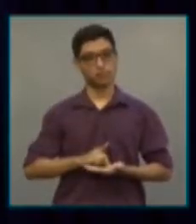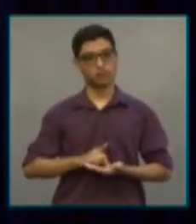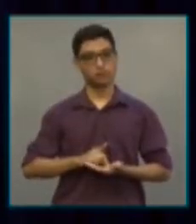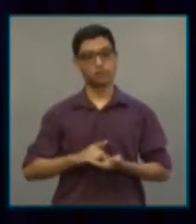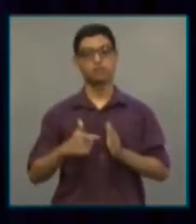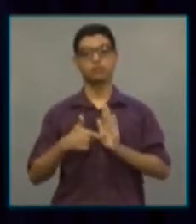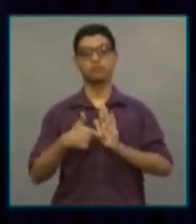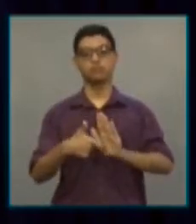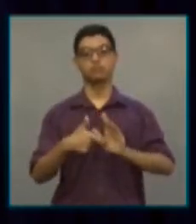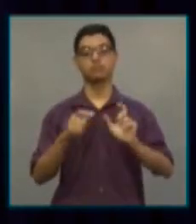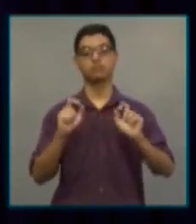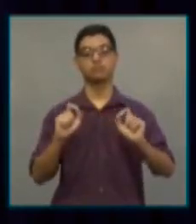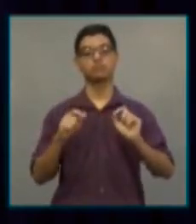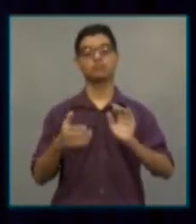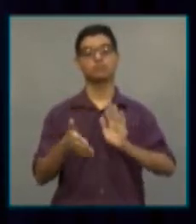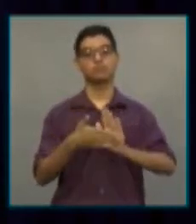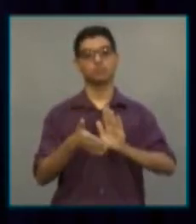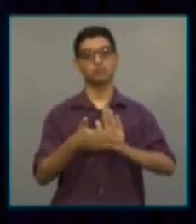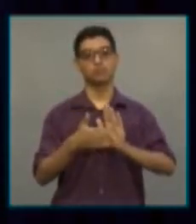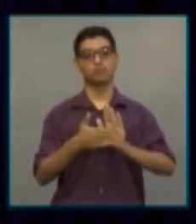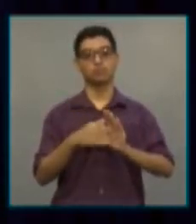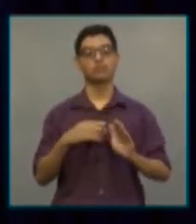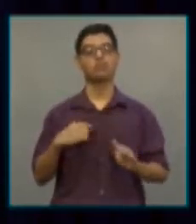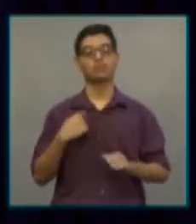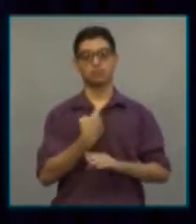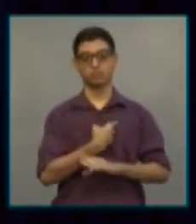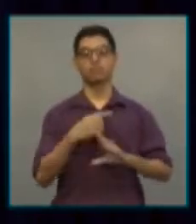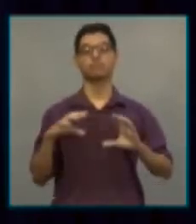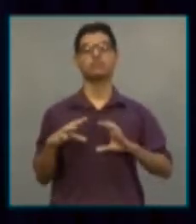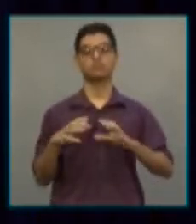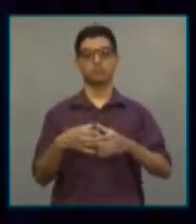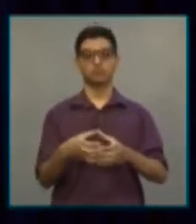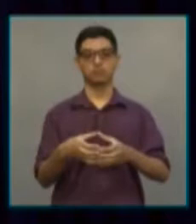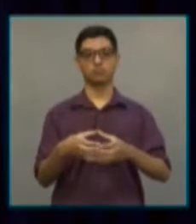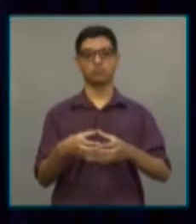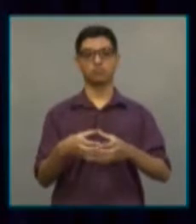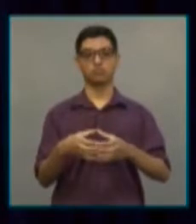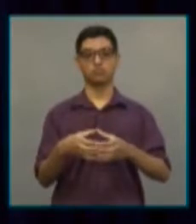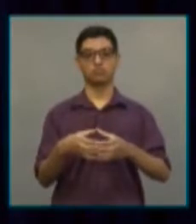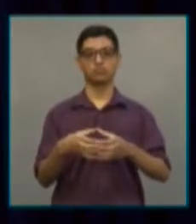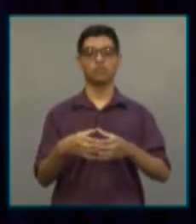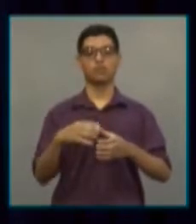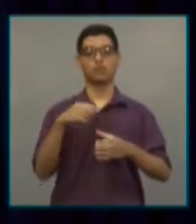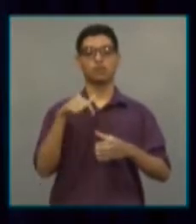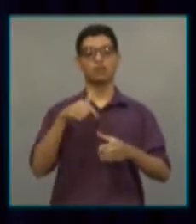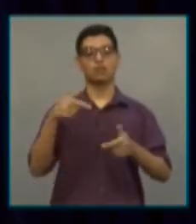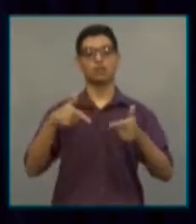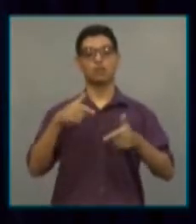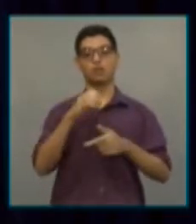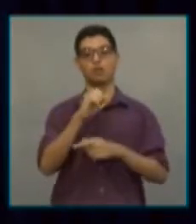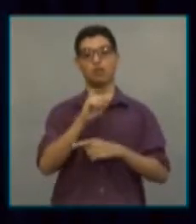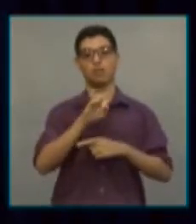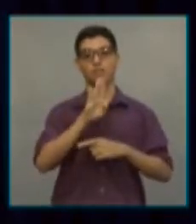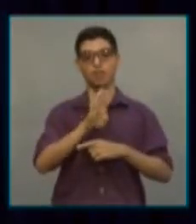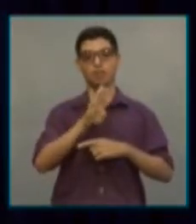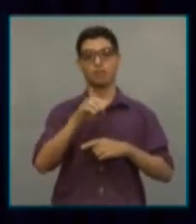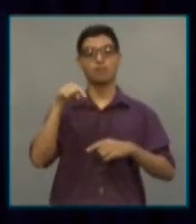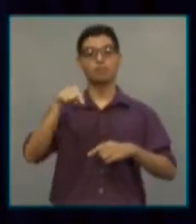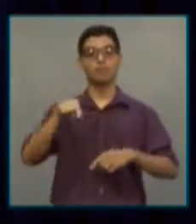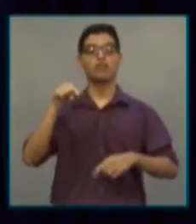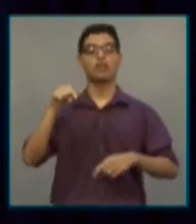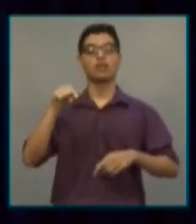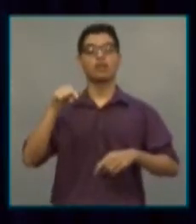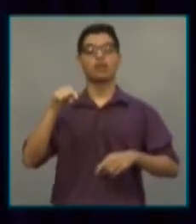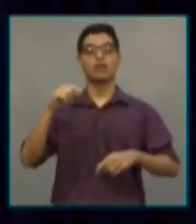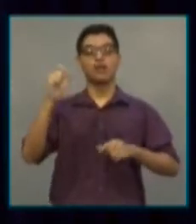as propostas da nossa chapa do movimento OAB Reinventar é Preciso.